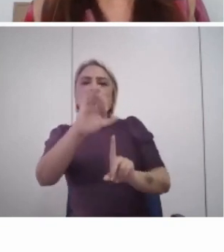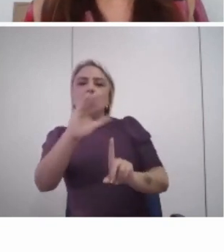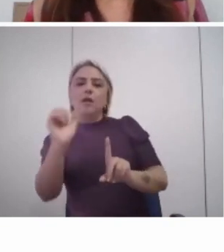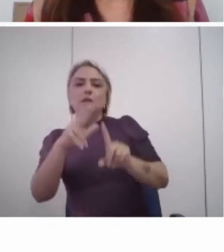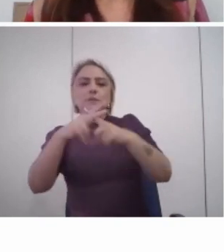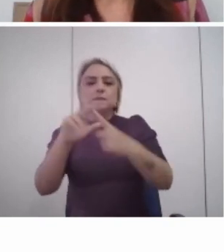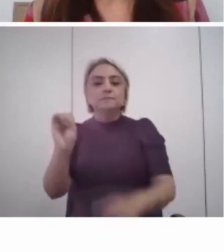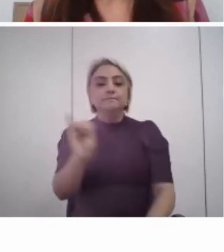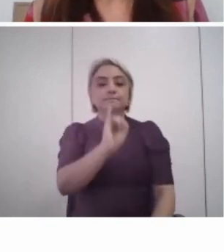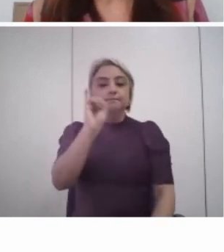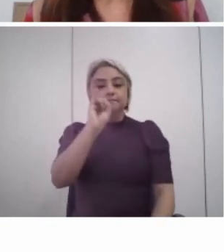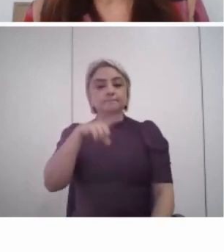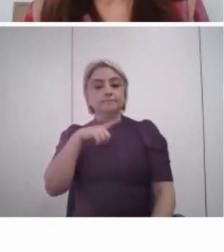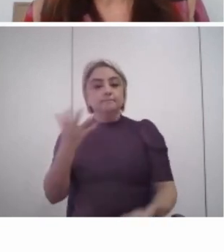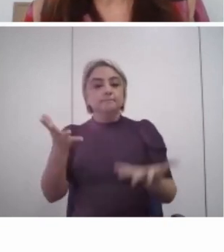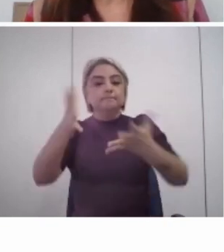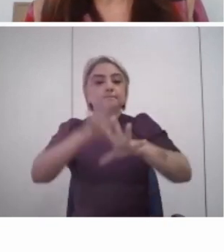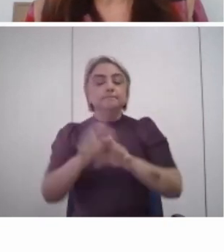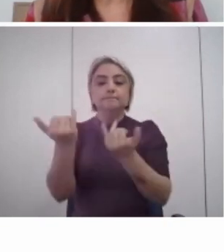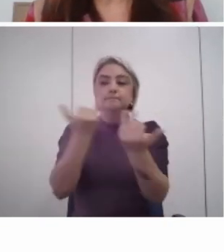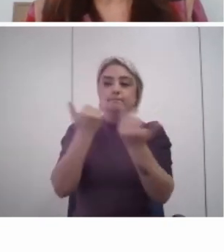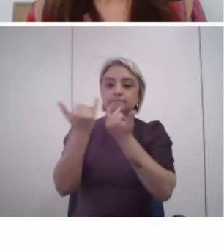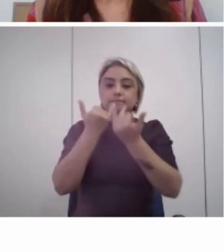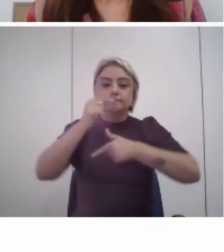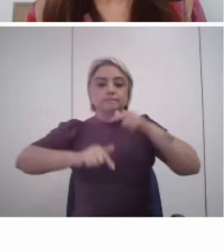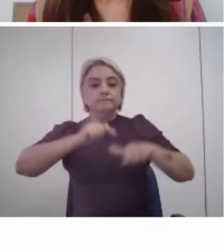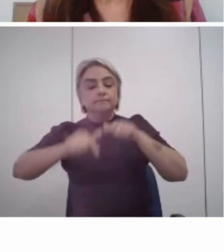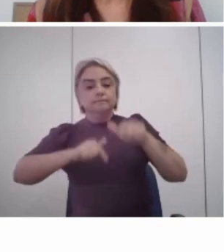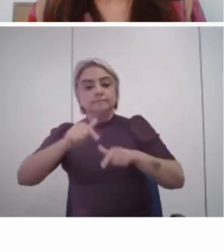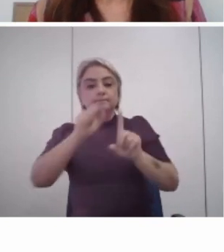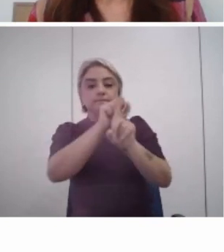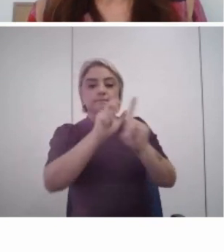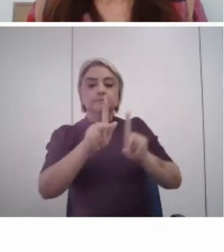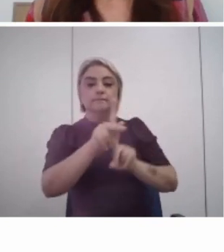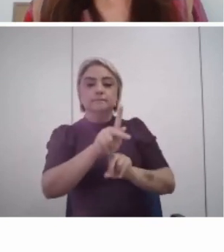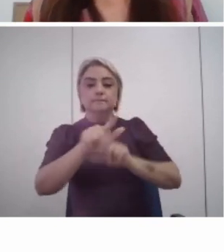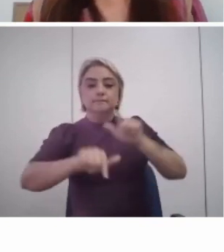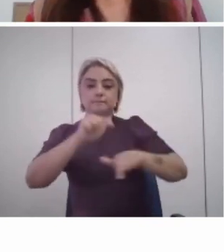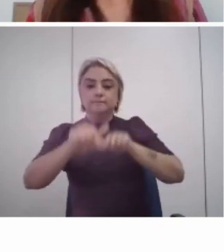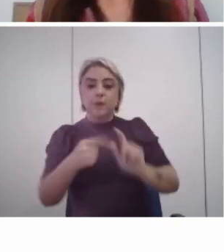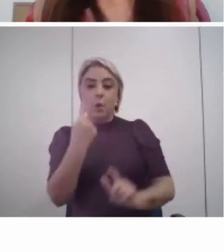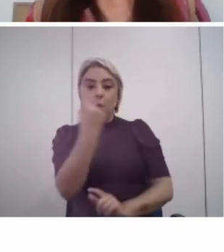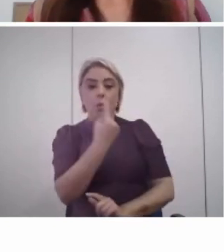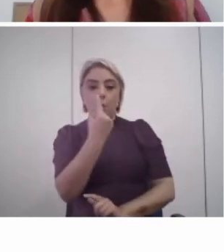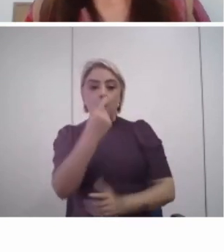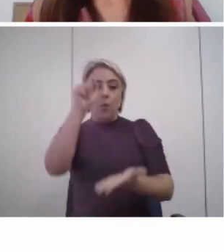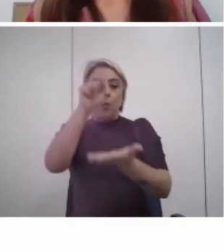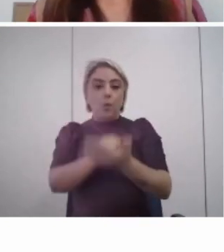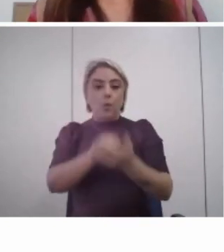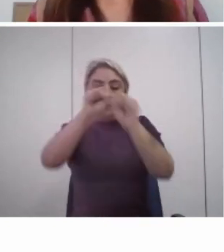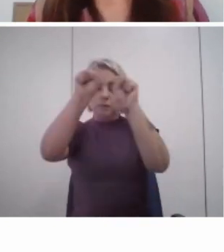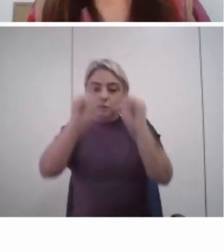muito importante para a gente congregar as informações trabalhistas, previdenciárias num único local. Ele é, então, um sistema